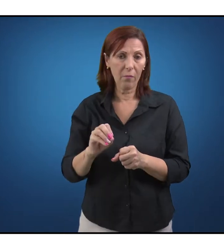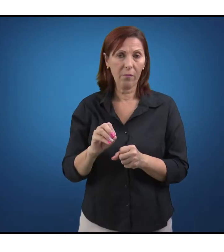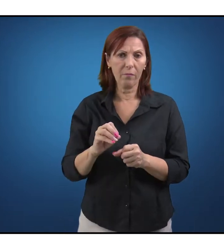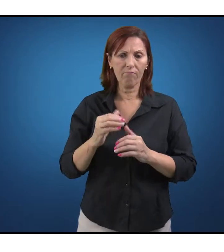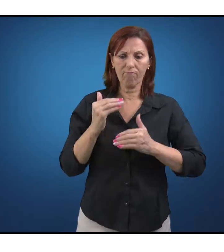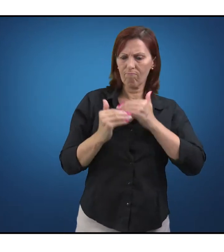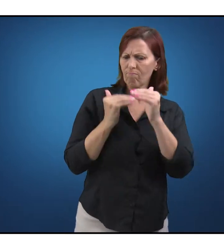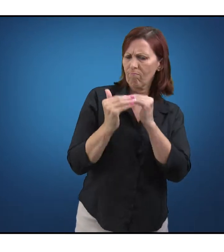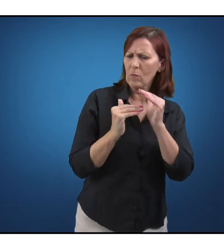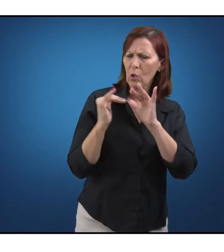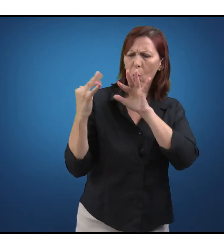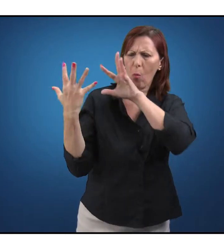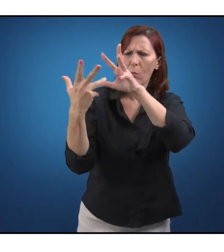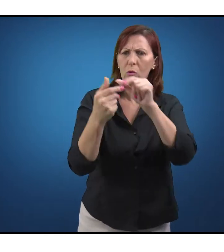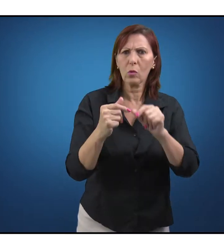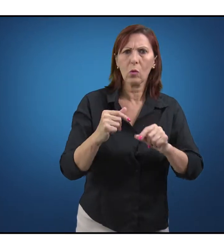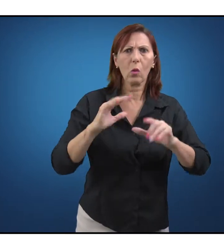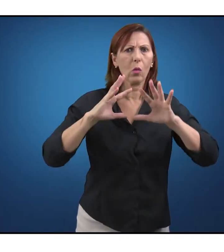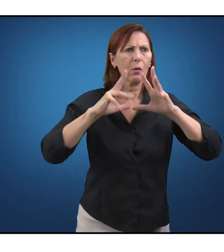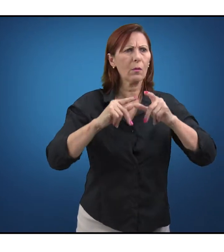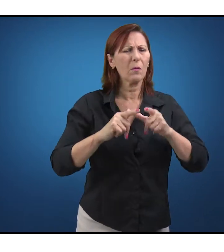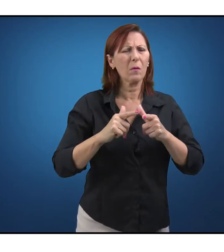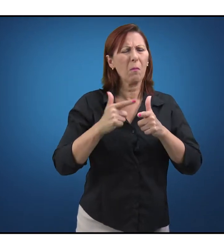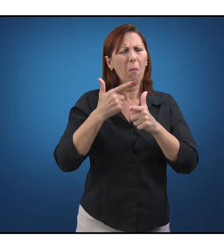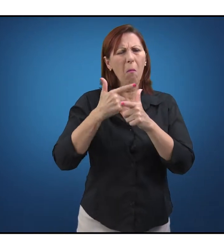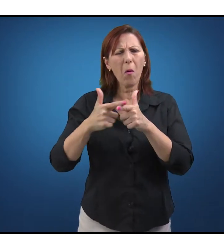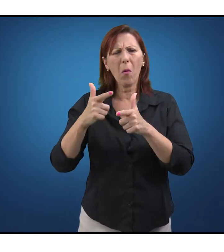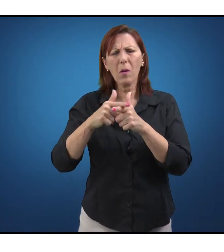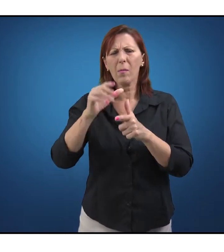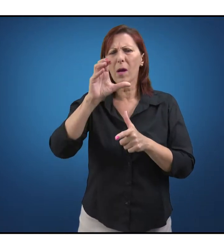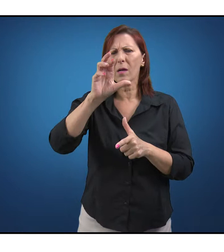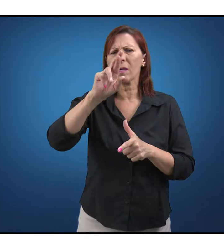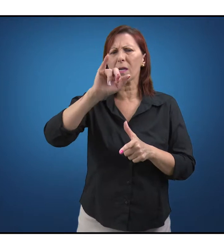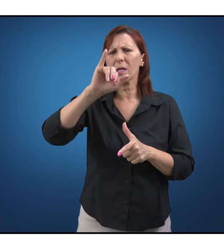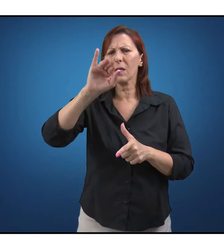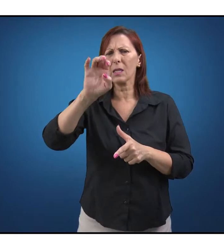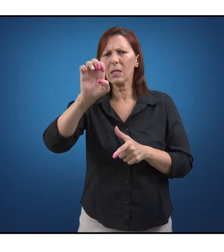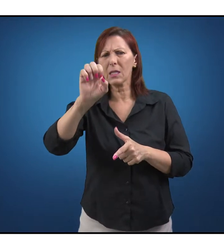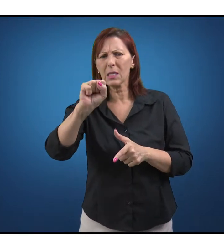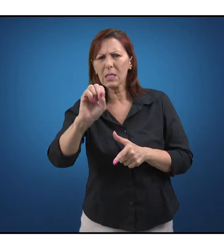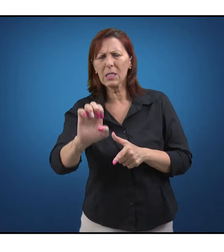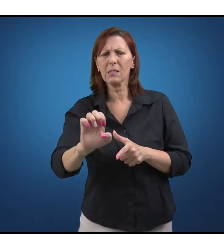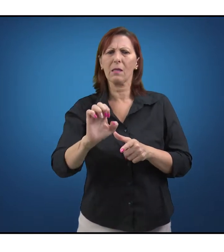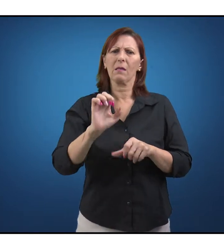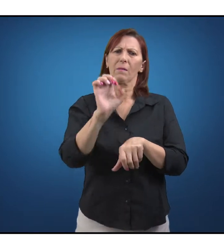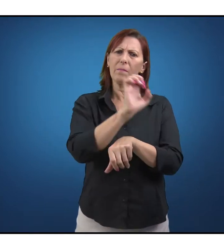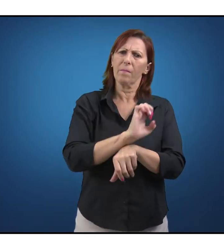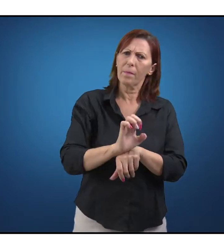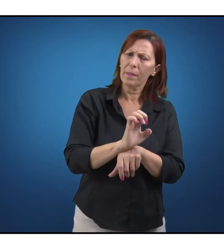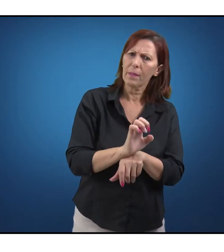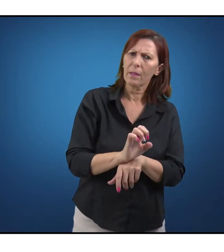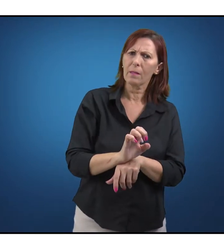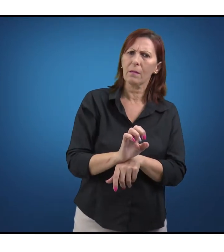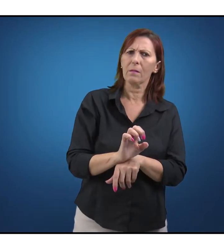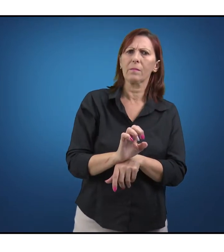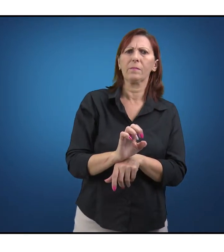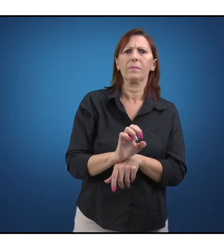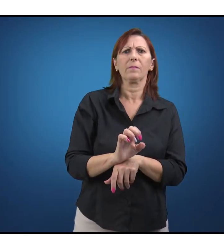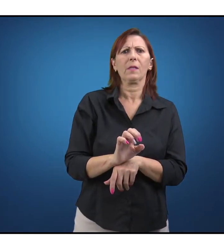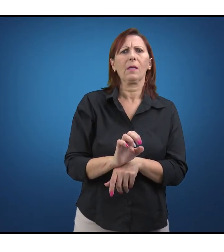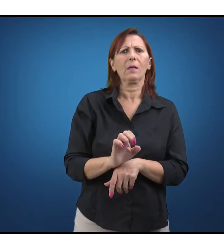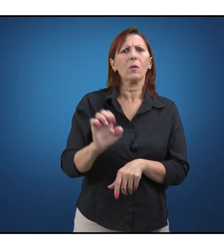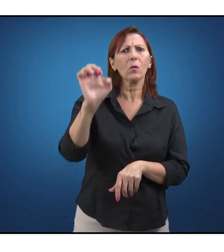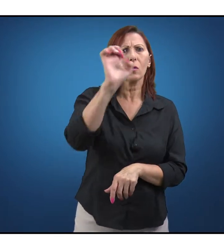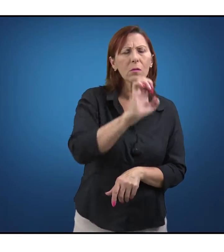se desencadeou no mundo todo uma grande crise de Estado, né? Que crise é essa? É a crise pelo qual o